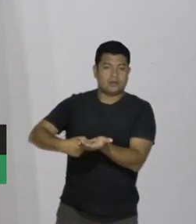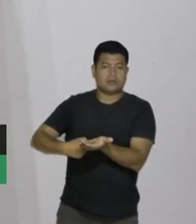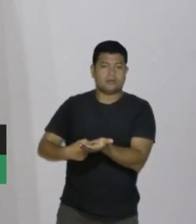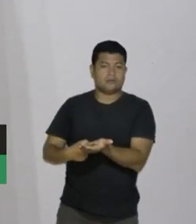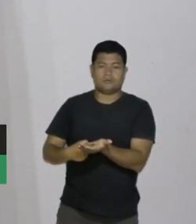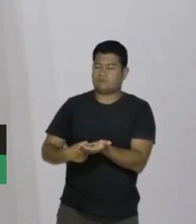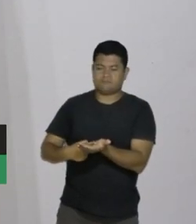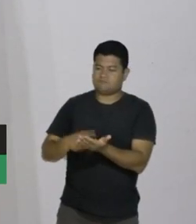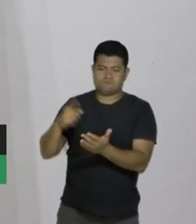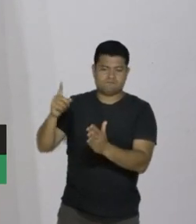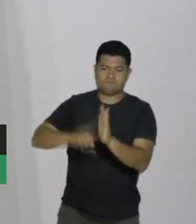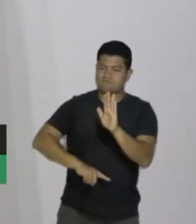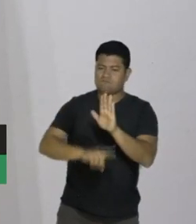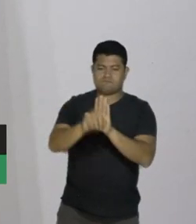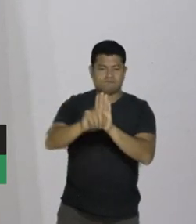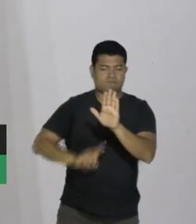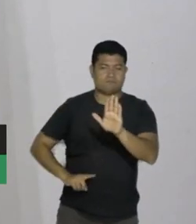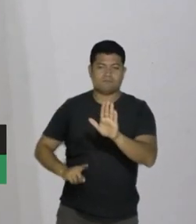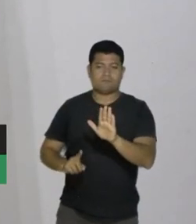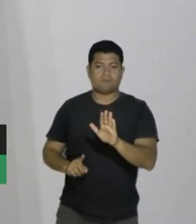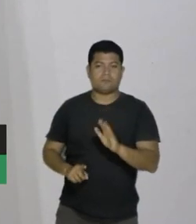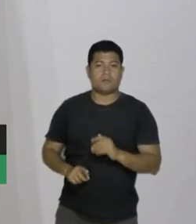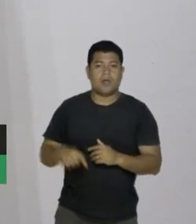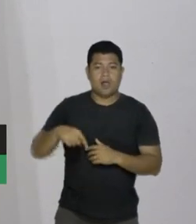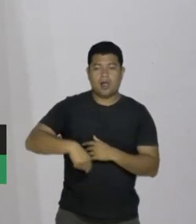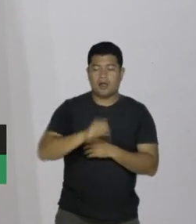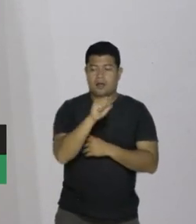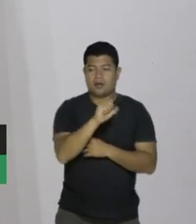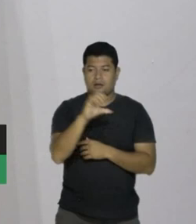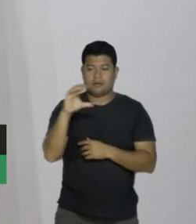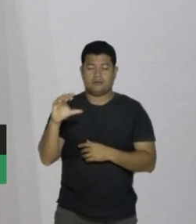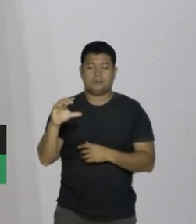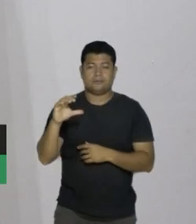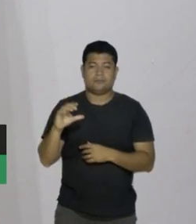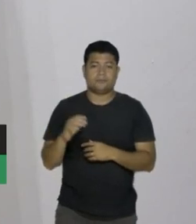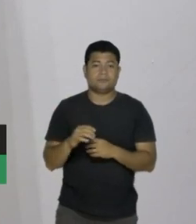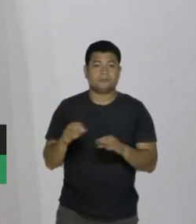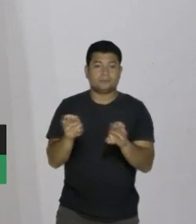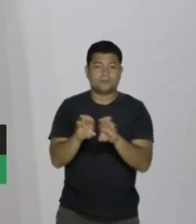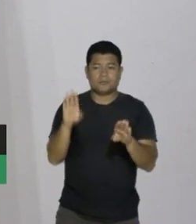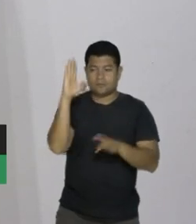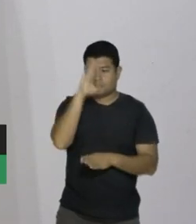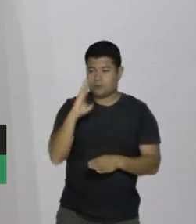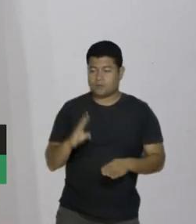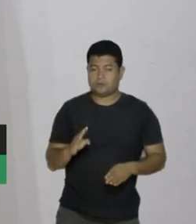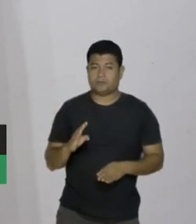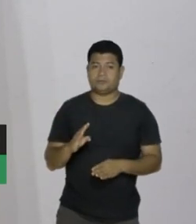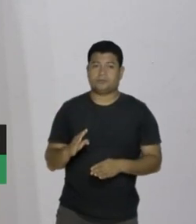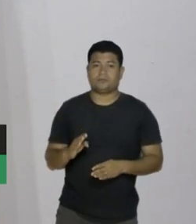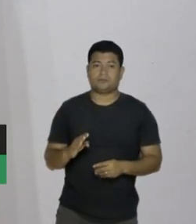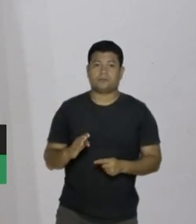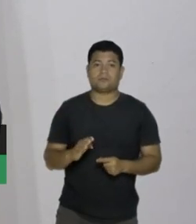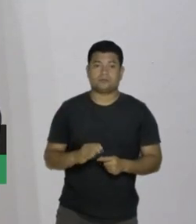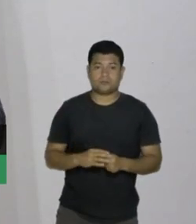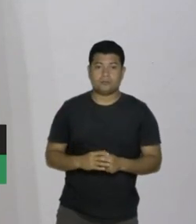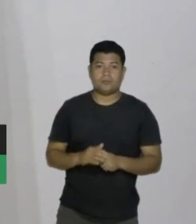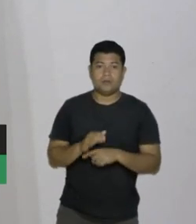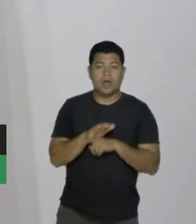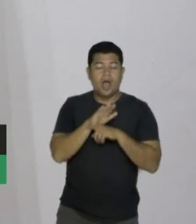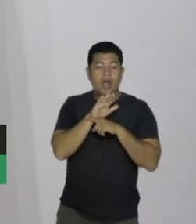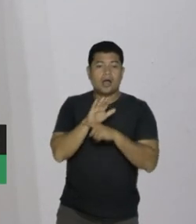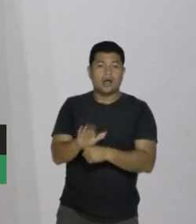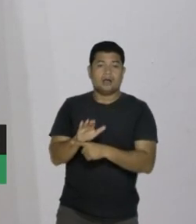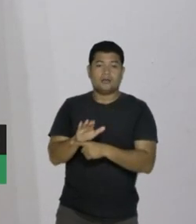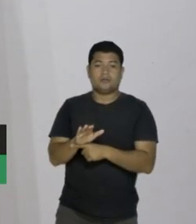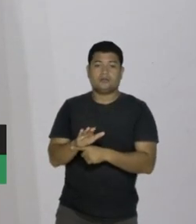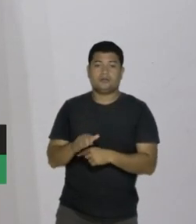se concretize no Brasil não colocando assim então aliás colocando se caso seja